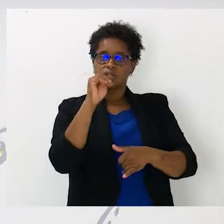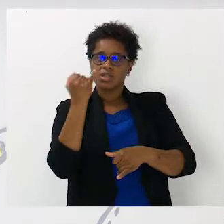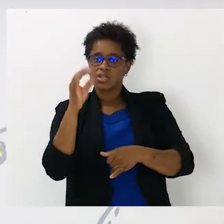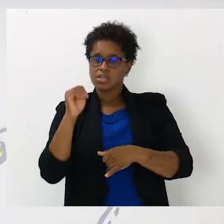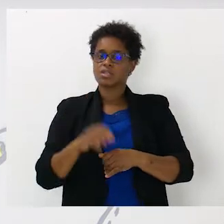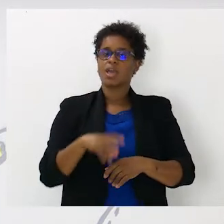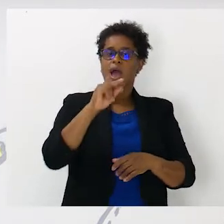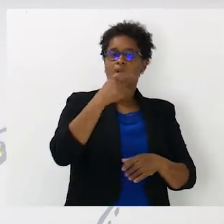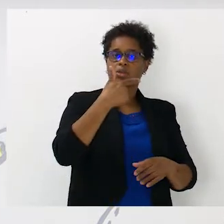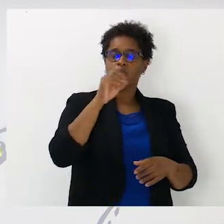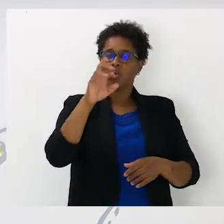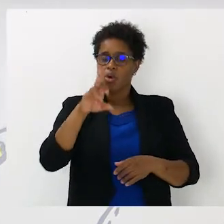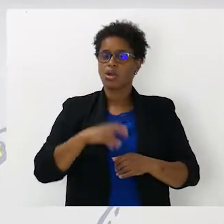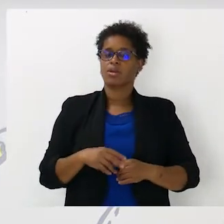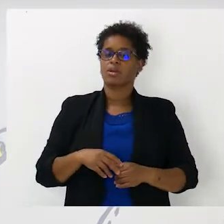Hathor,